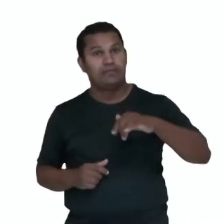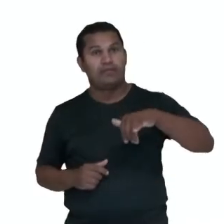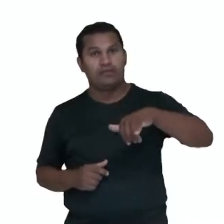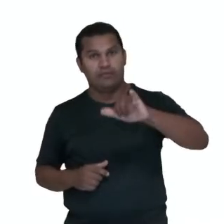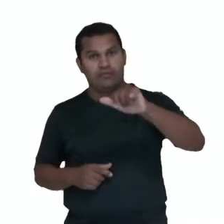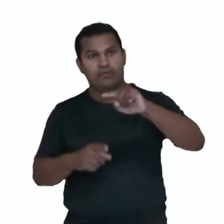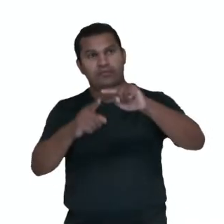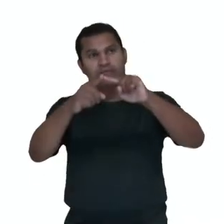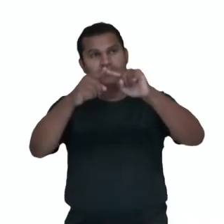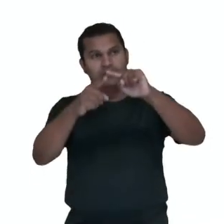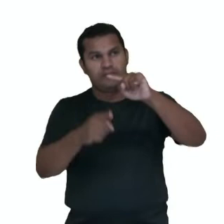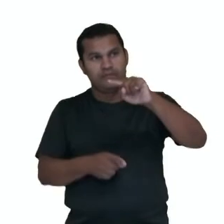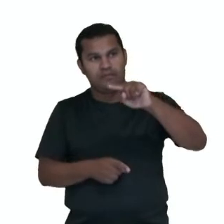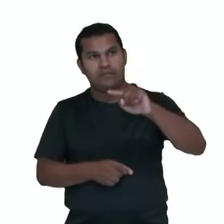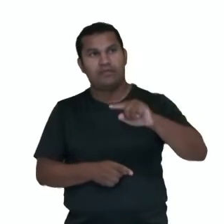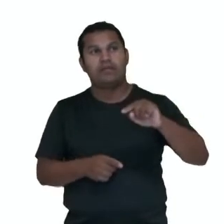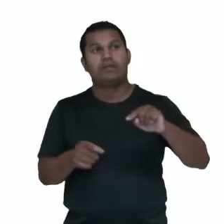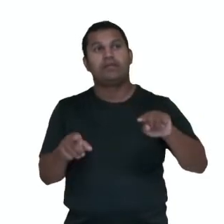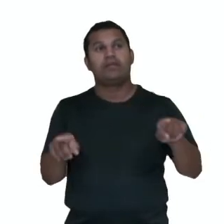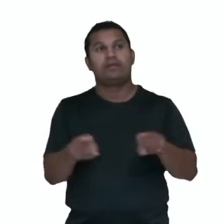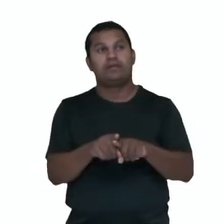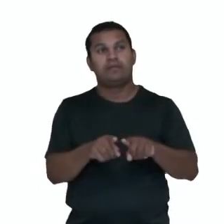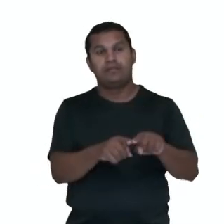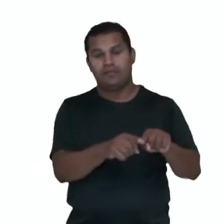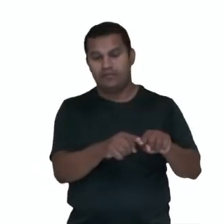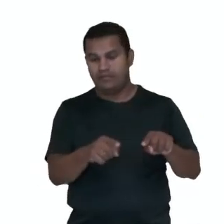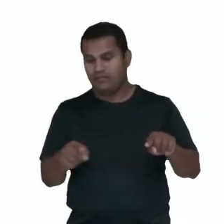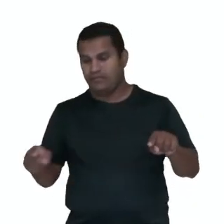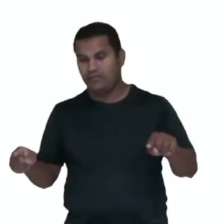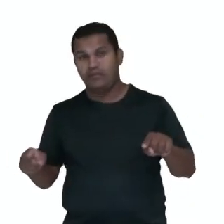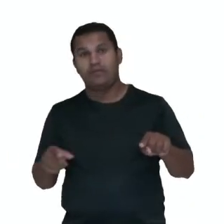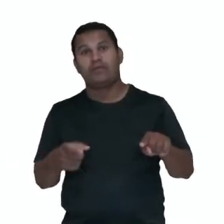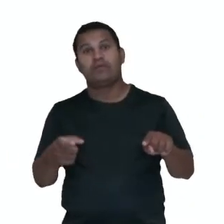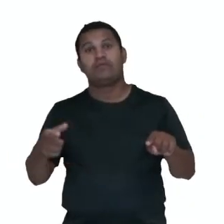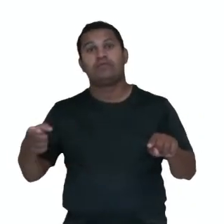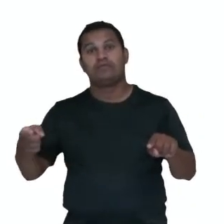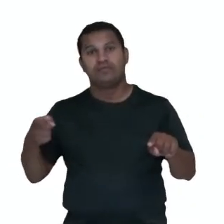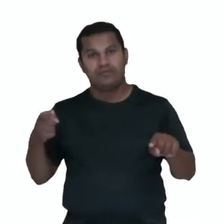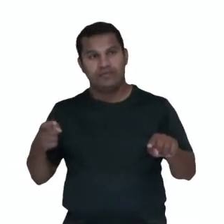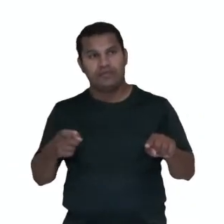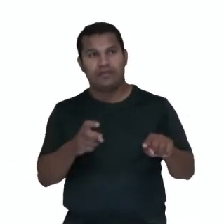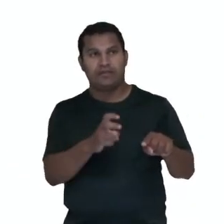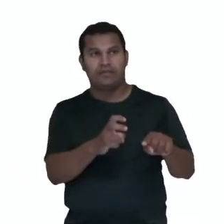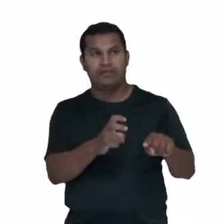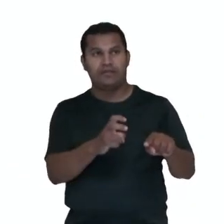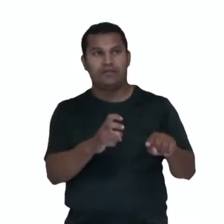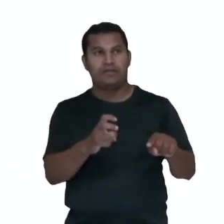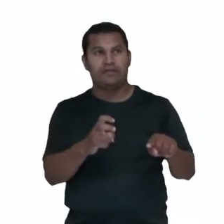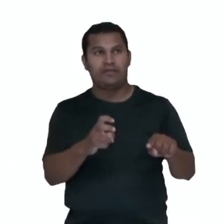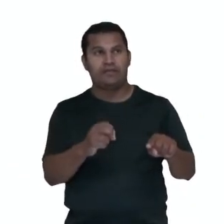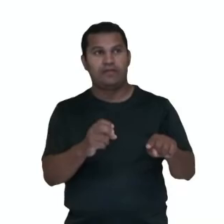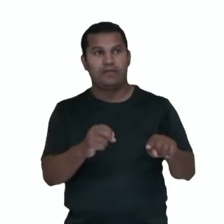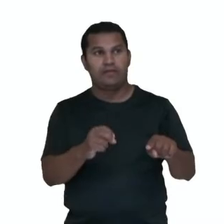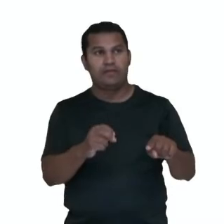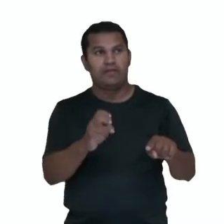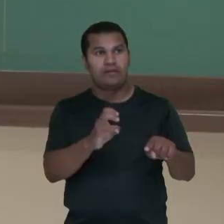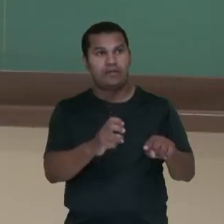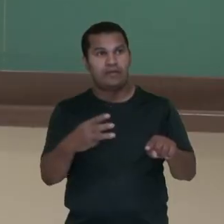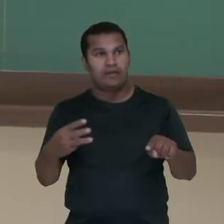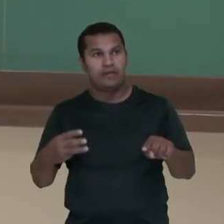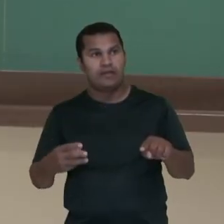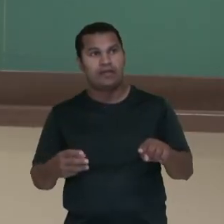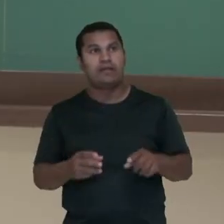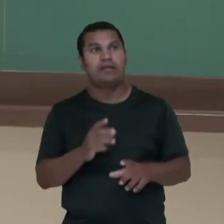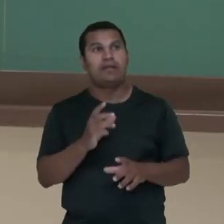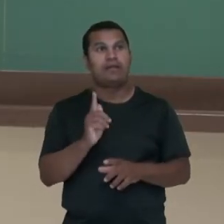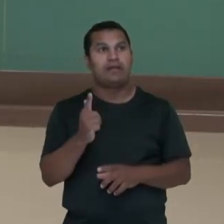aqui, ó, 53 graus e essa medida aqui. Então, no caso aqui, nós temos que usar quem? A